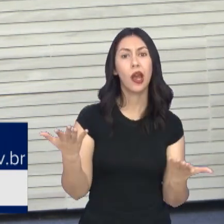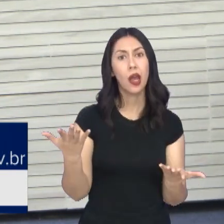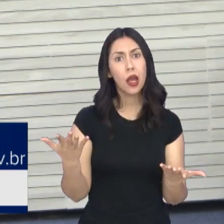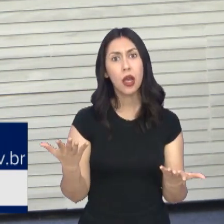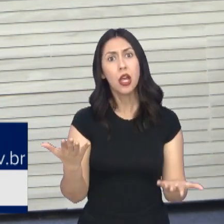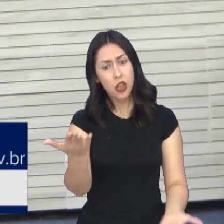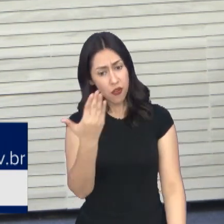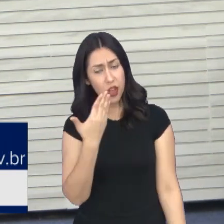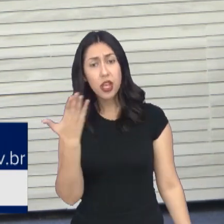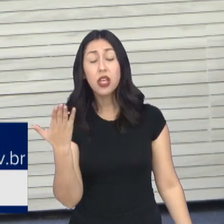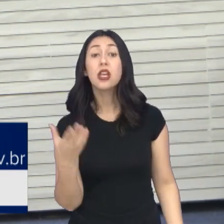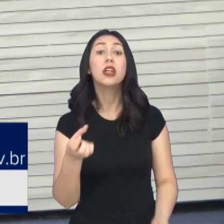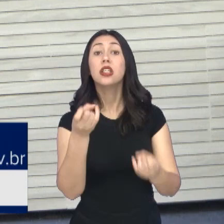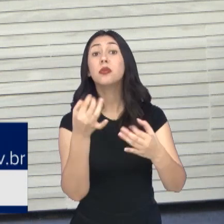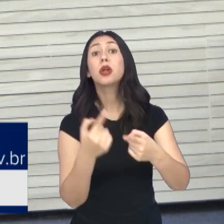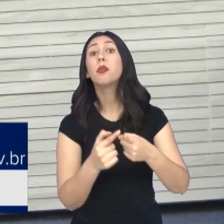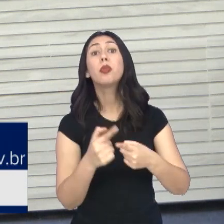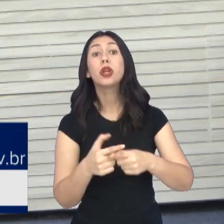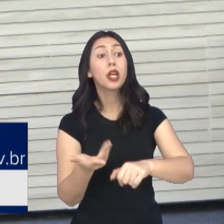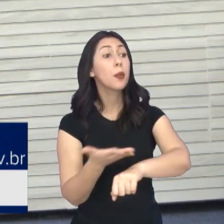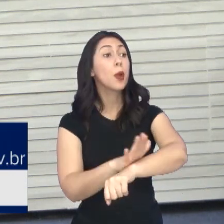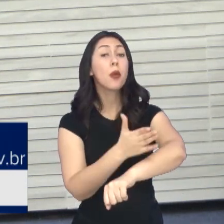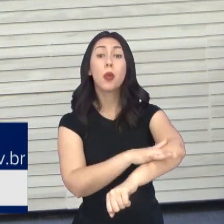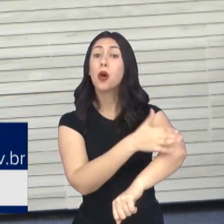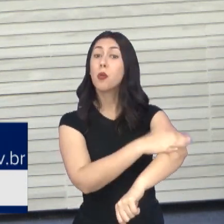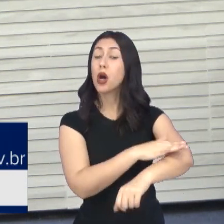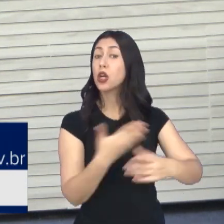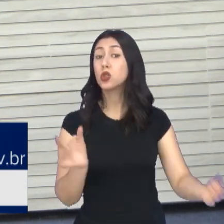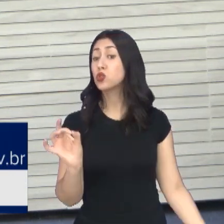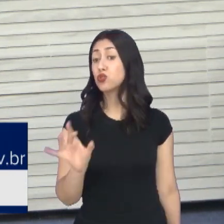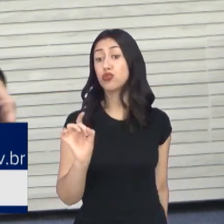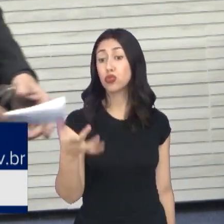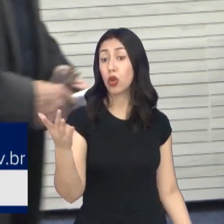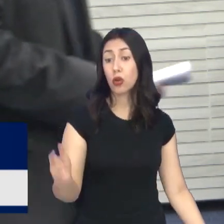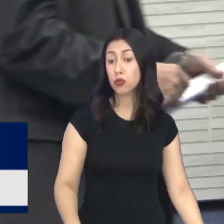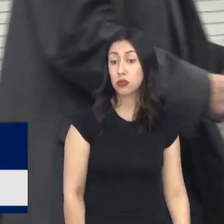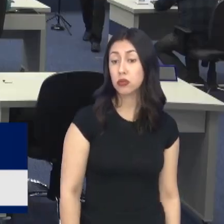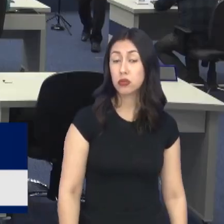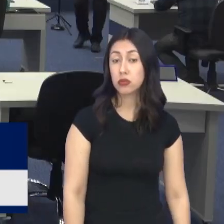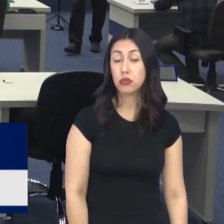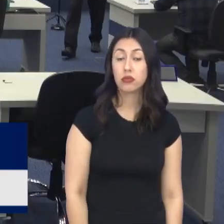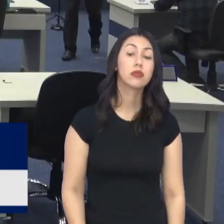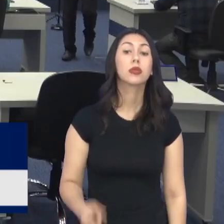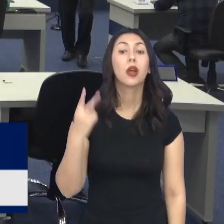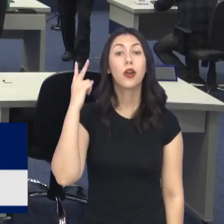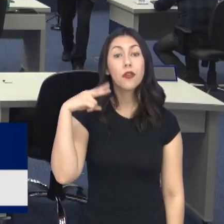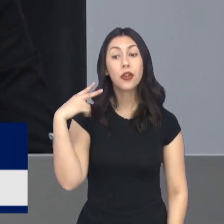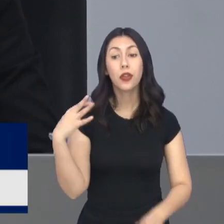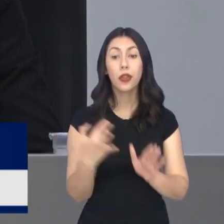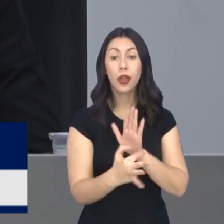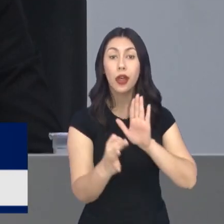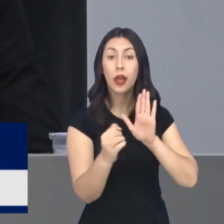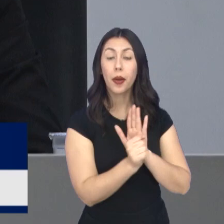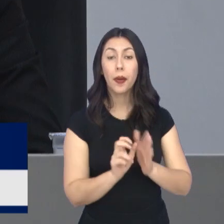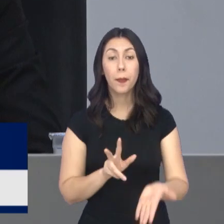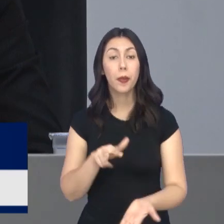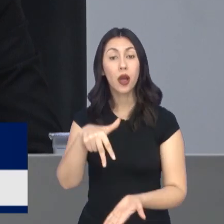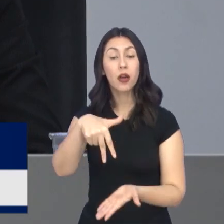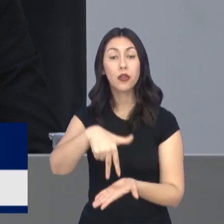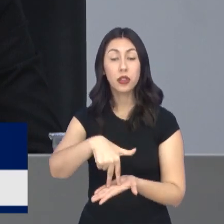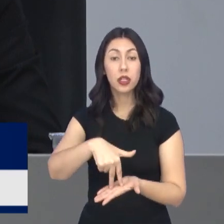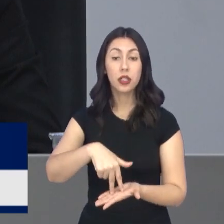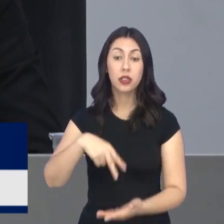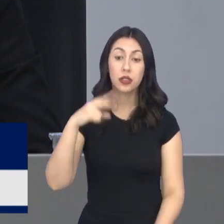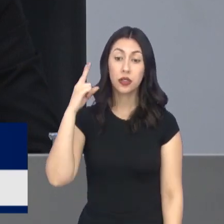comigo se o asfalto da Ademar de Barros tem que ser trocado. É só isso. Próximo vereador inscrito para falar no momento de Pinga Fogo,